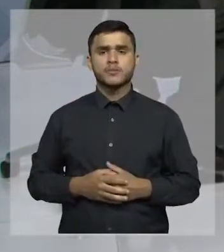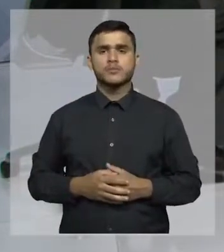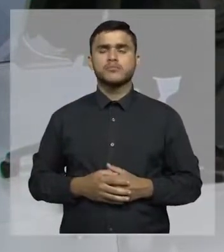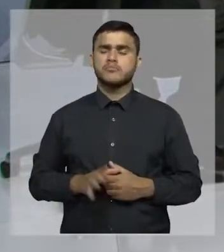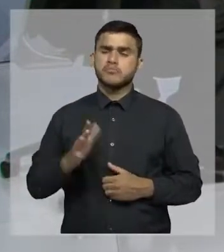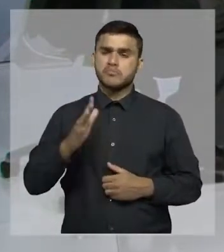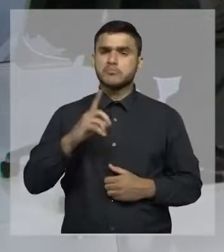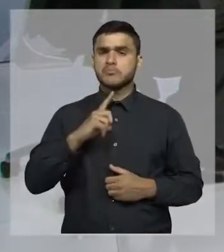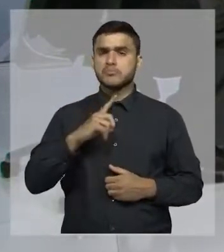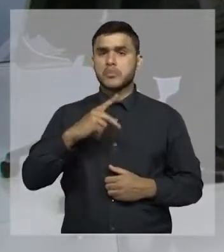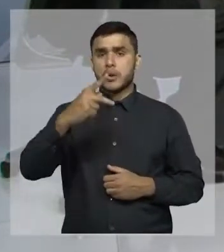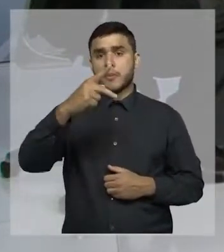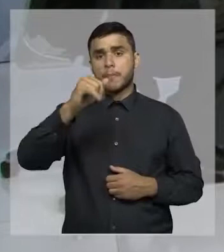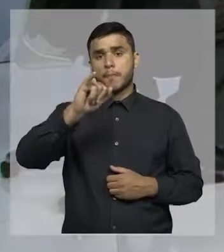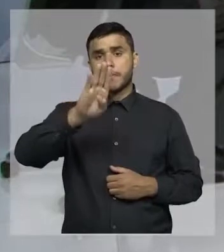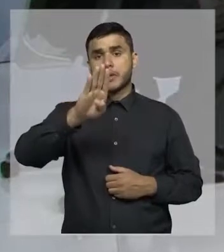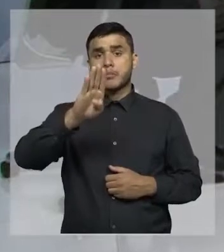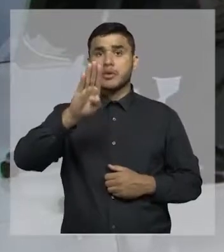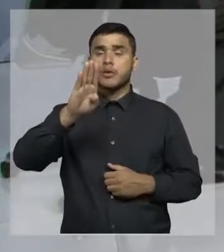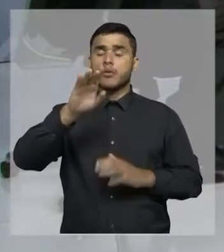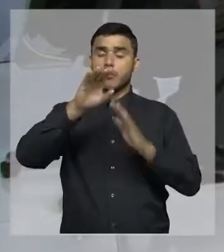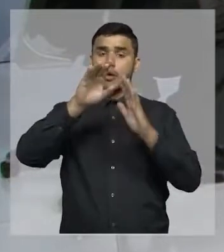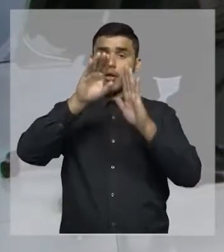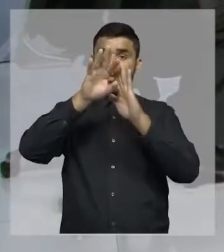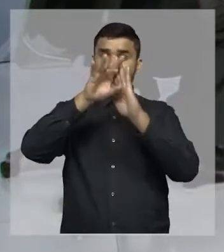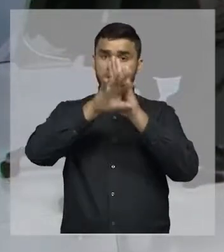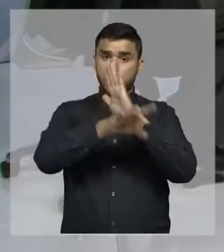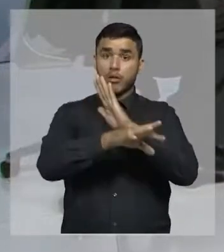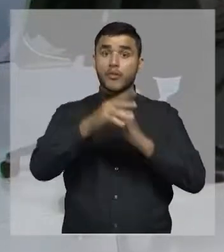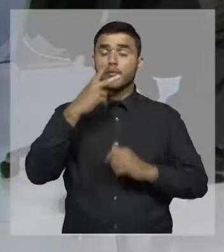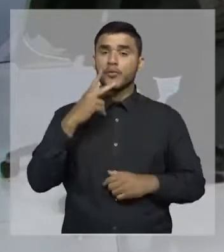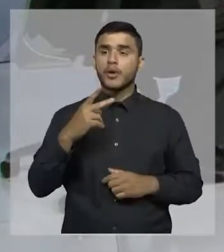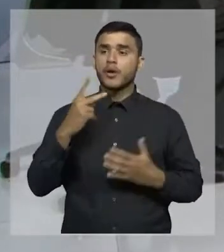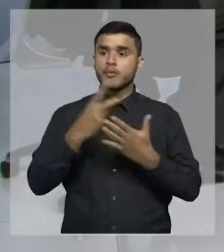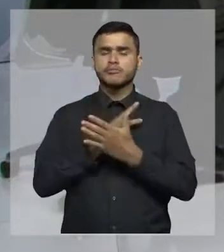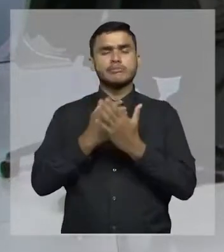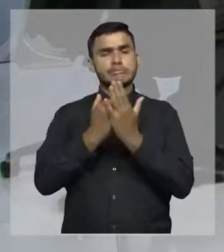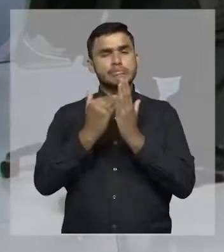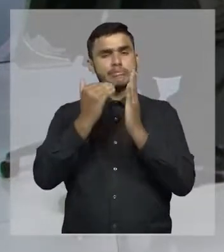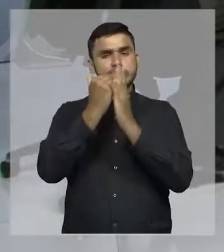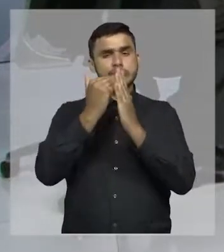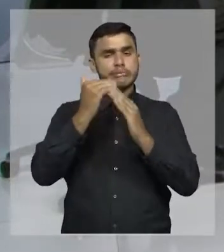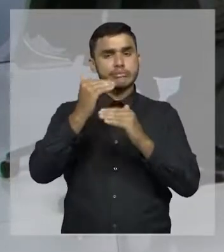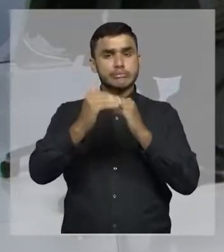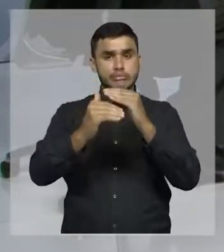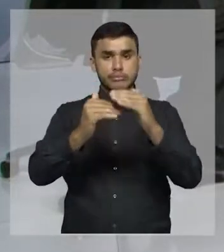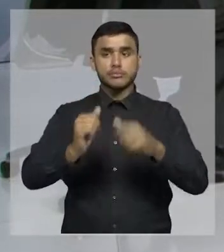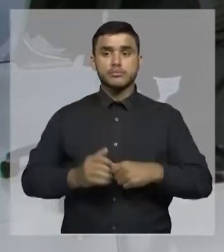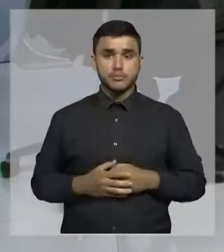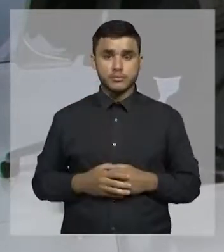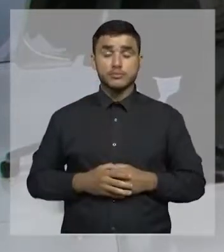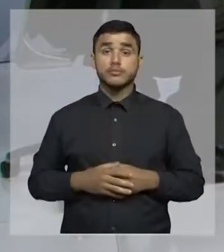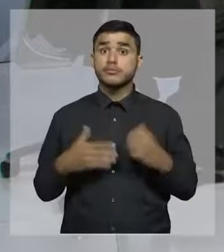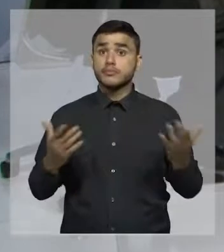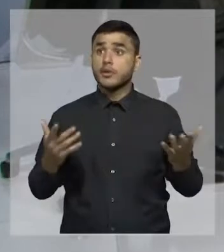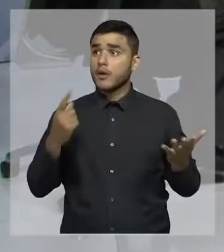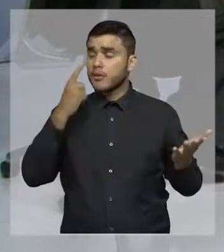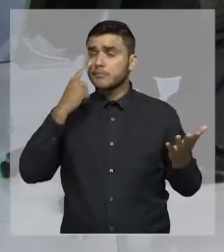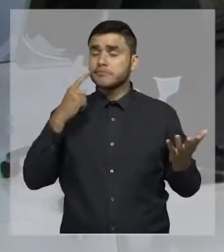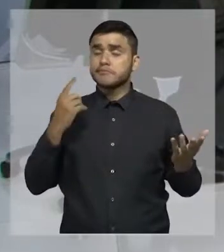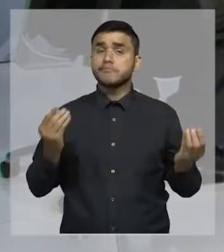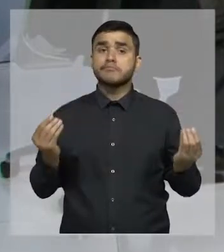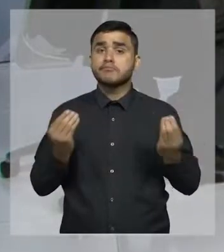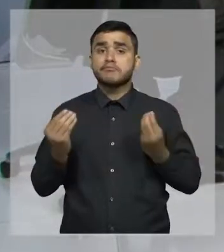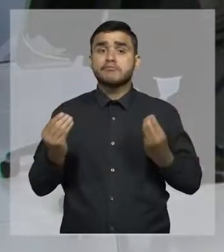pelo menos o PIB parou de cair. E ainda cresceu um pouquinho, muito pouco, mas cresceu durante algum tempo. E isso não repercutiu